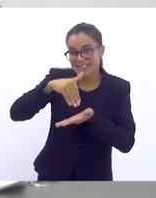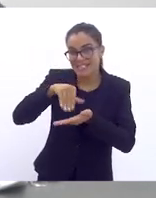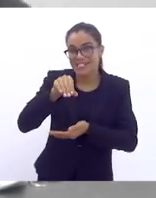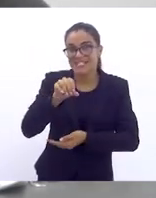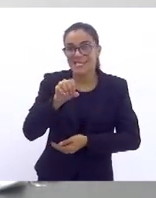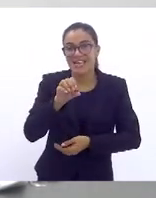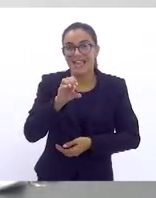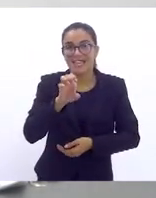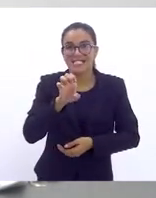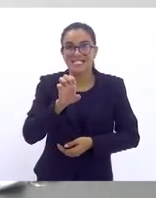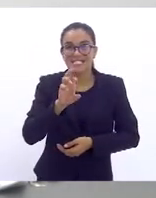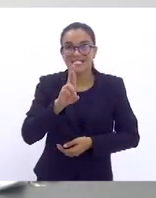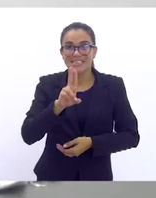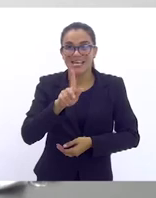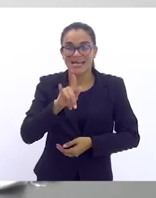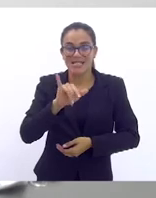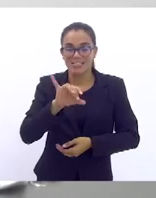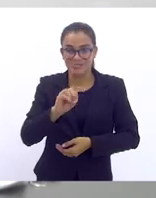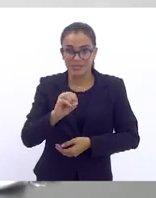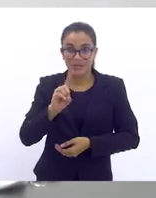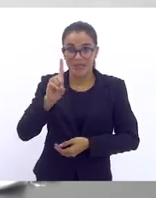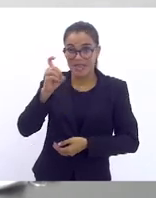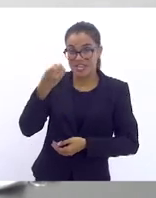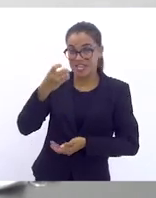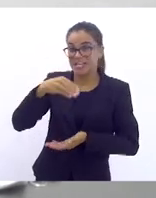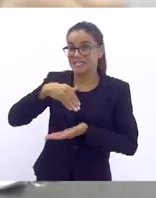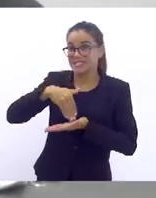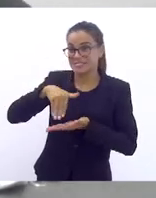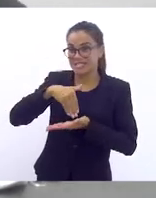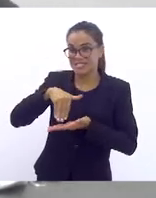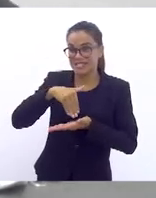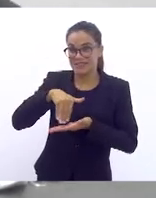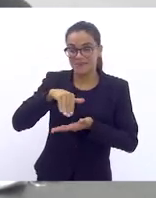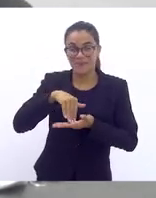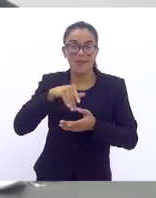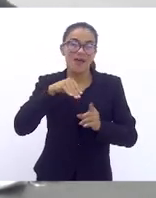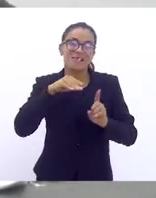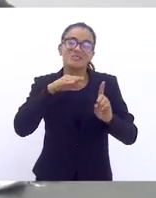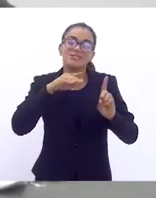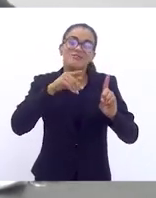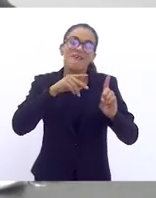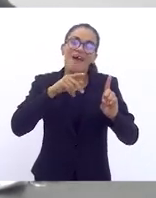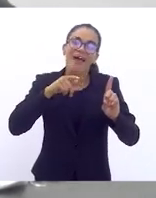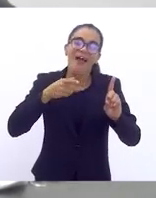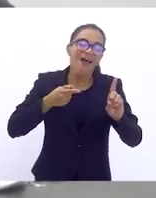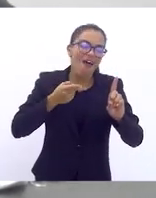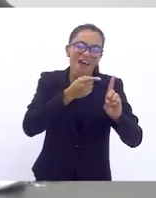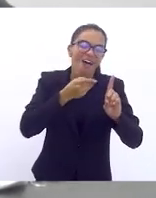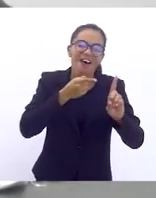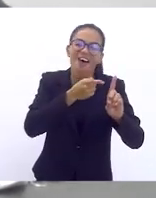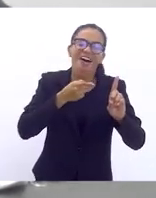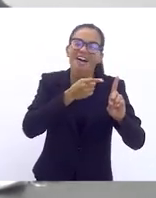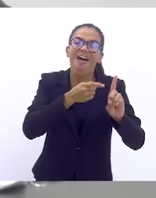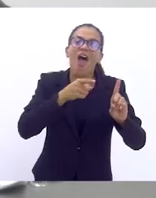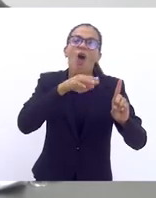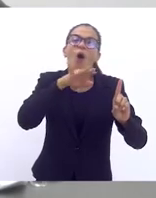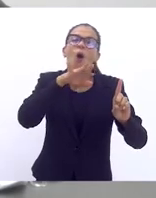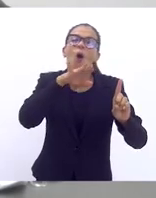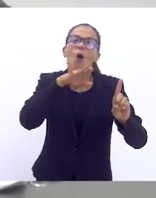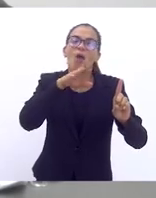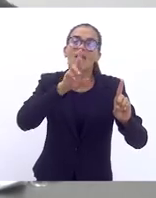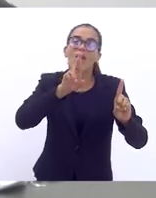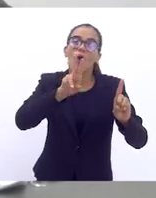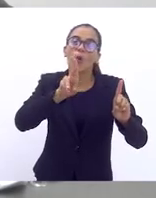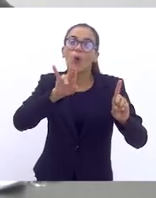ruim que quando ele era secretária a gente chamava aqui de ser ruim porque